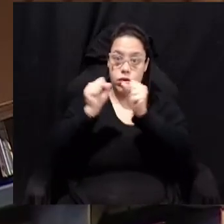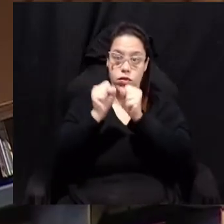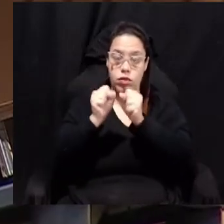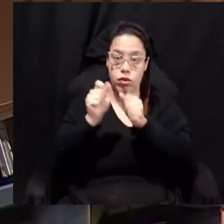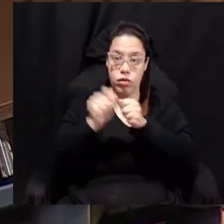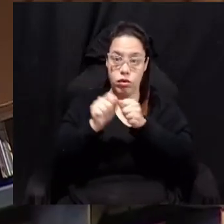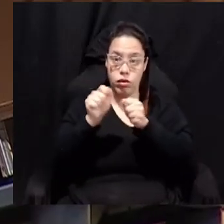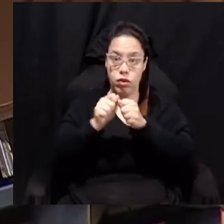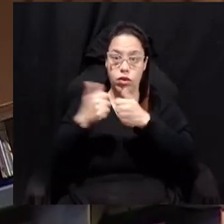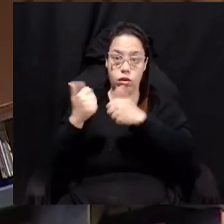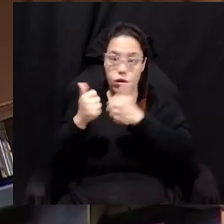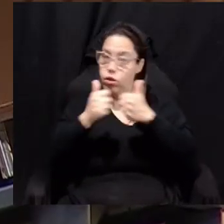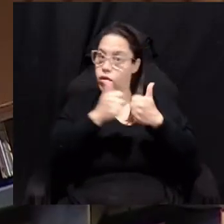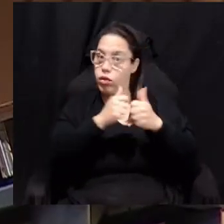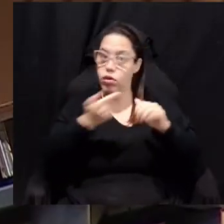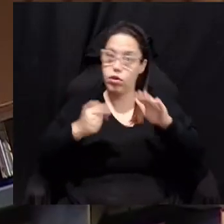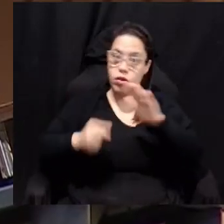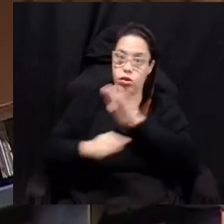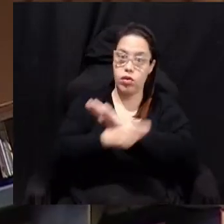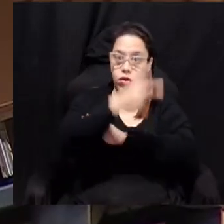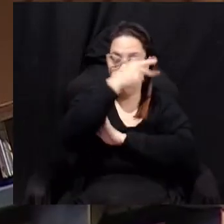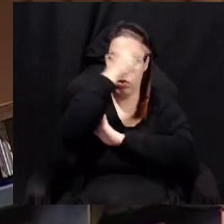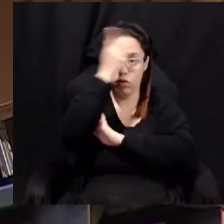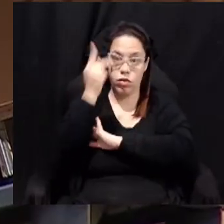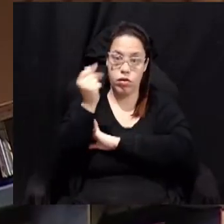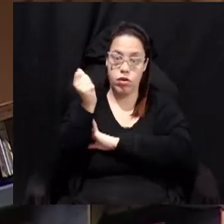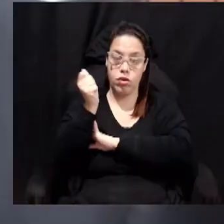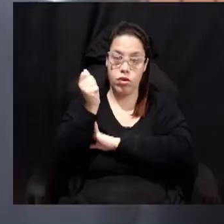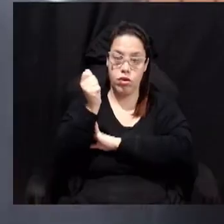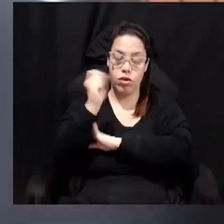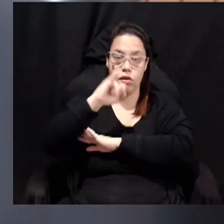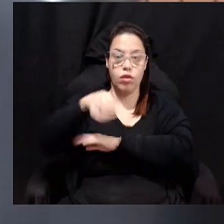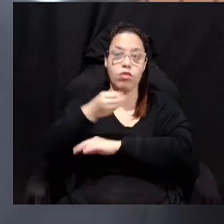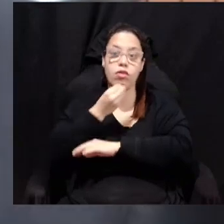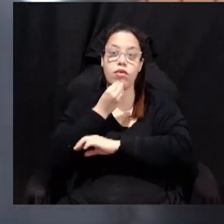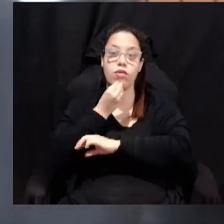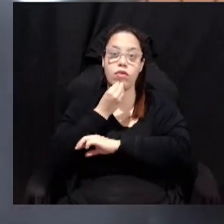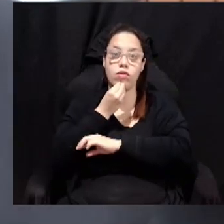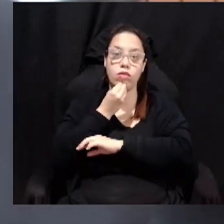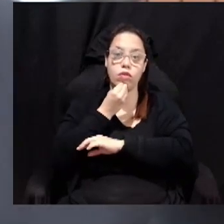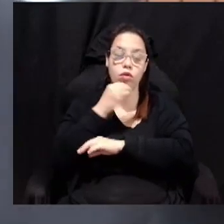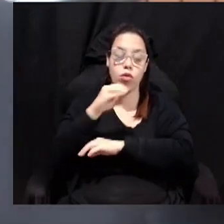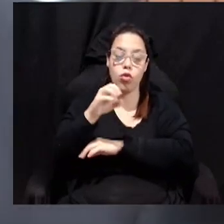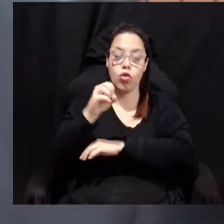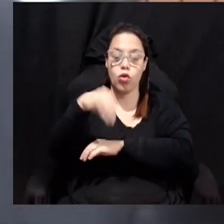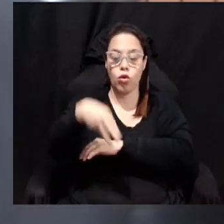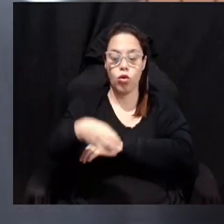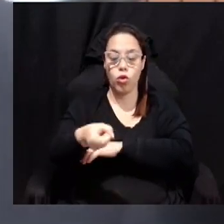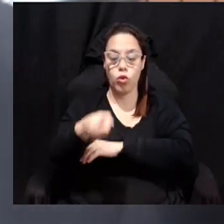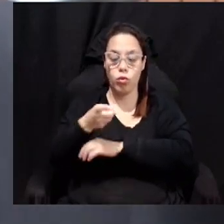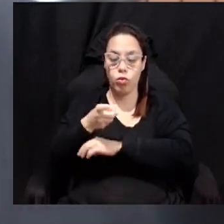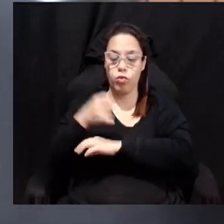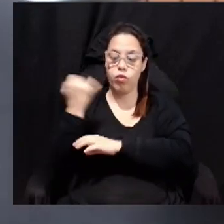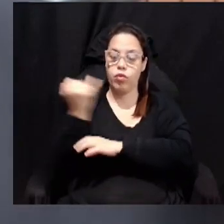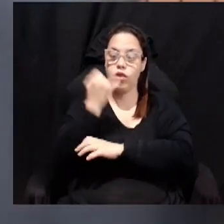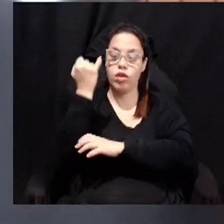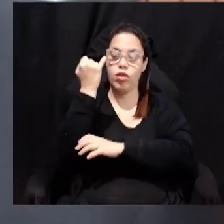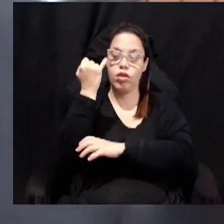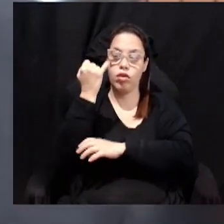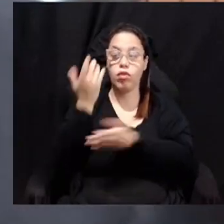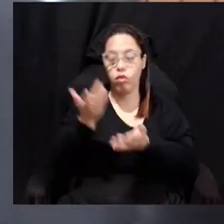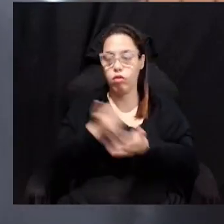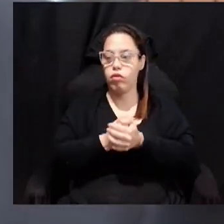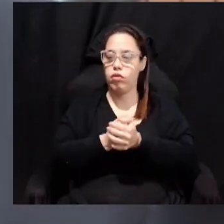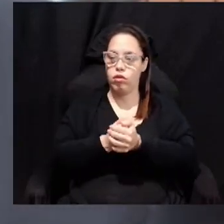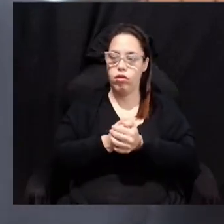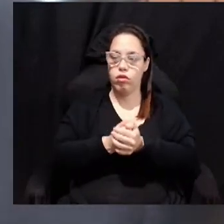análise aprofundada das oportunidades e desafios do comércio exterior. Primeiramente, a relevância e a importância da cidade de Campinas, né? No cenário